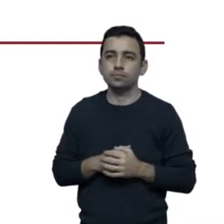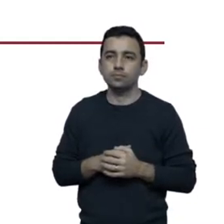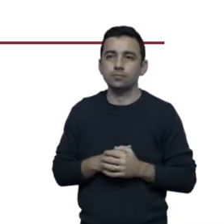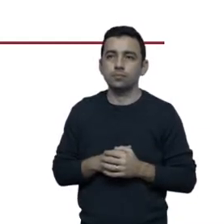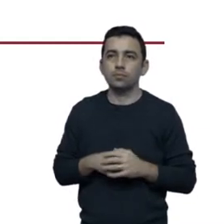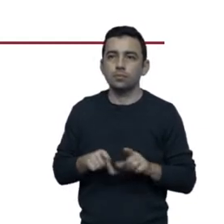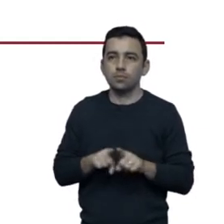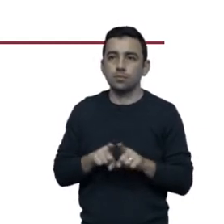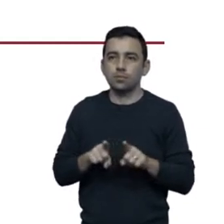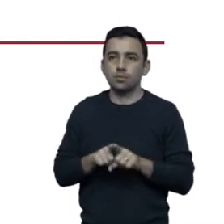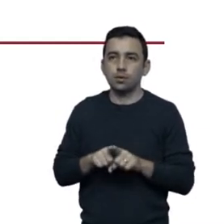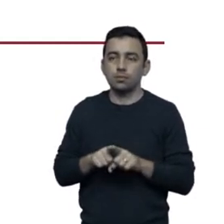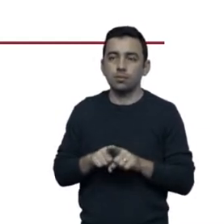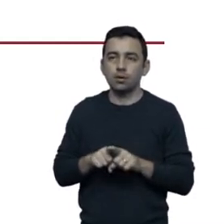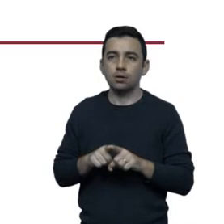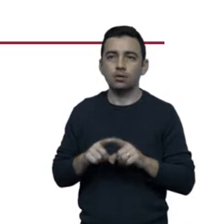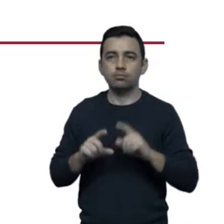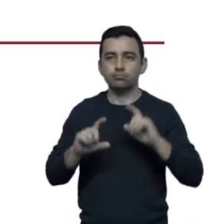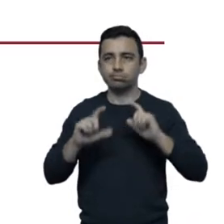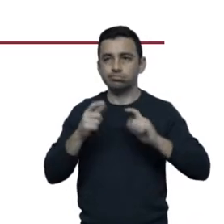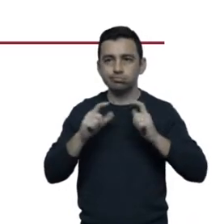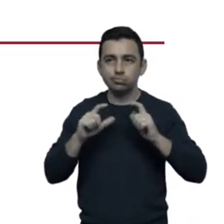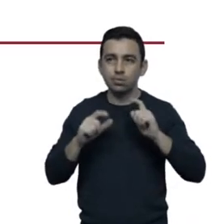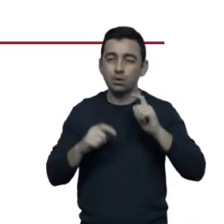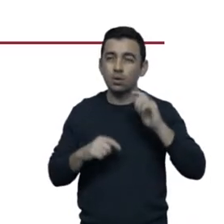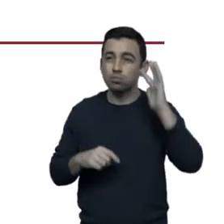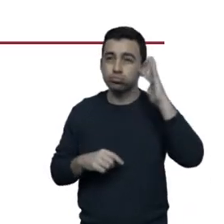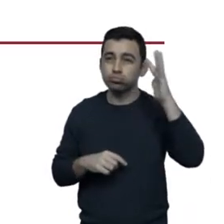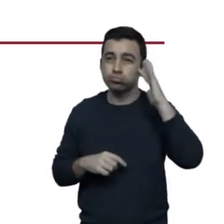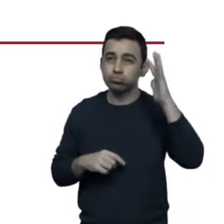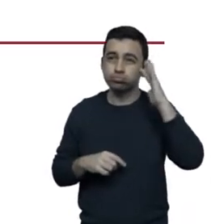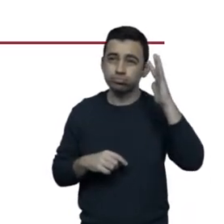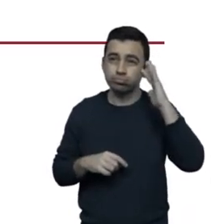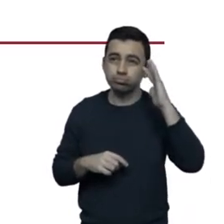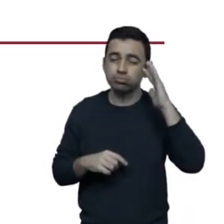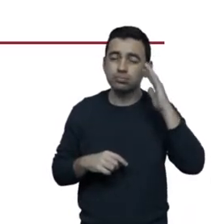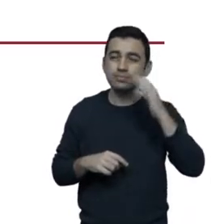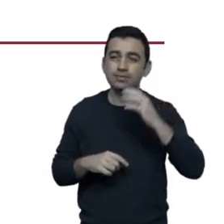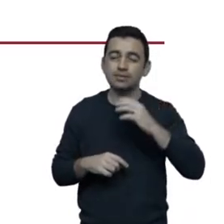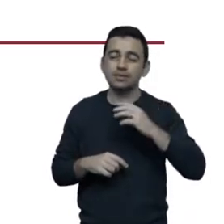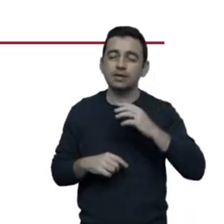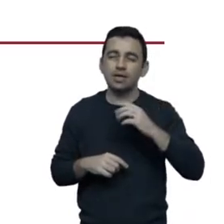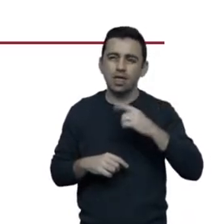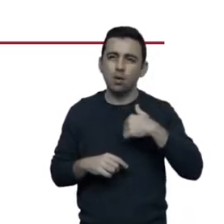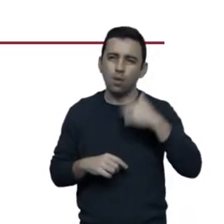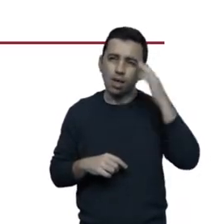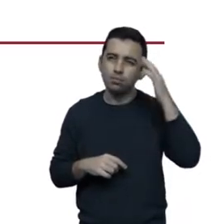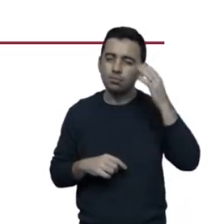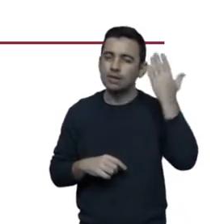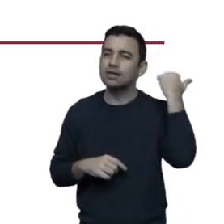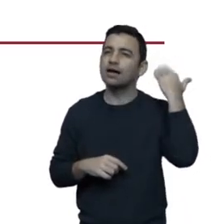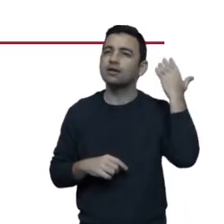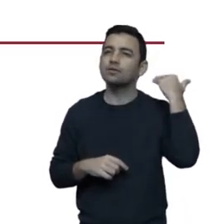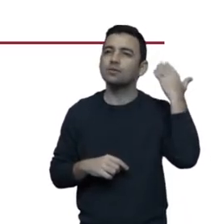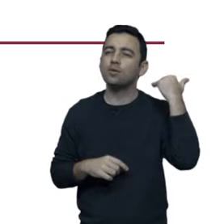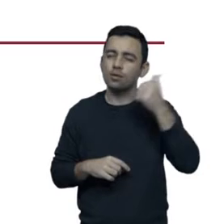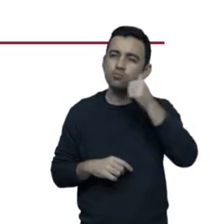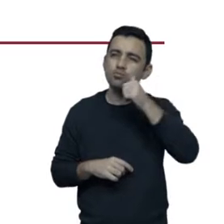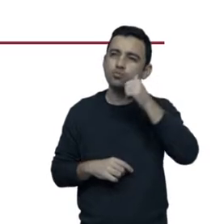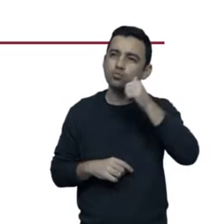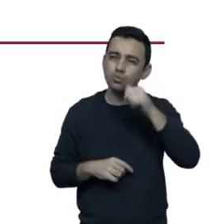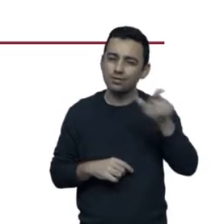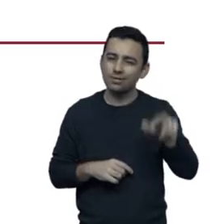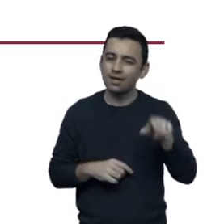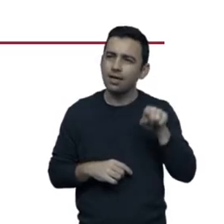transtorno de humor e depressão é uma coisa muito frequente. Né? Eu lembro de uma paciente nossa que ela